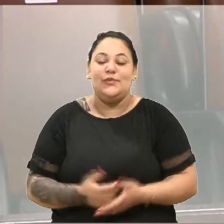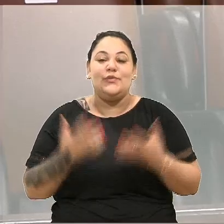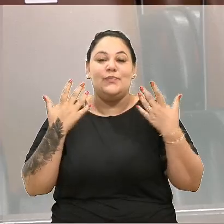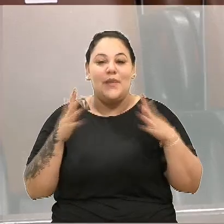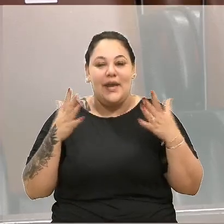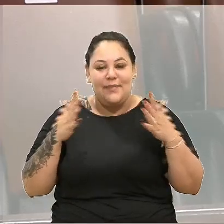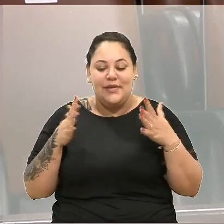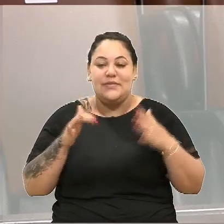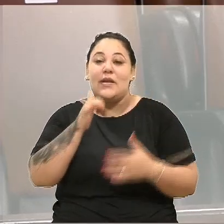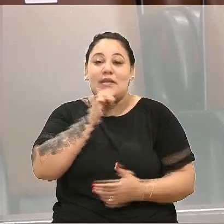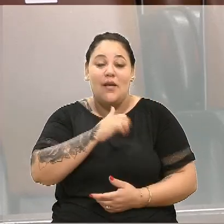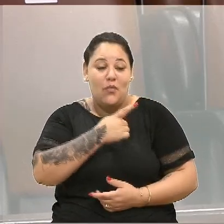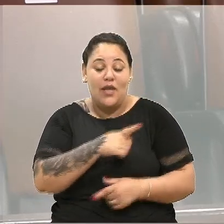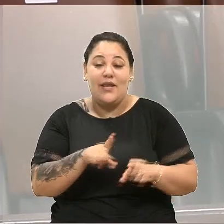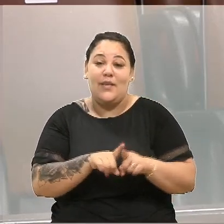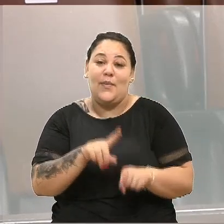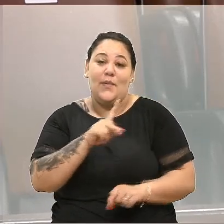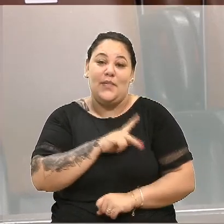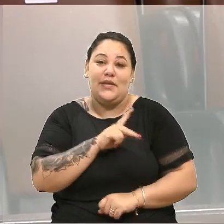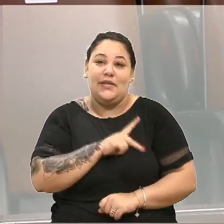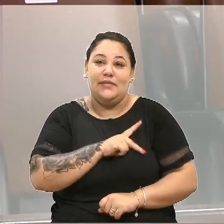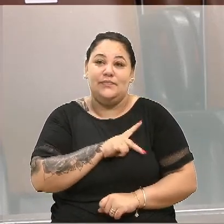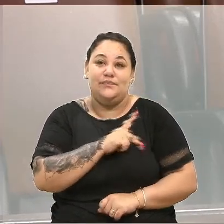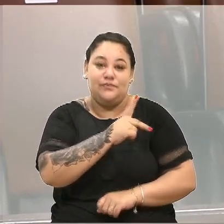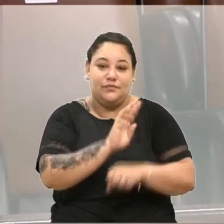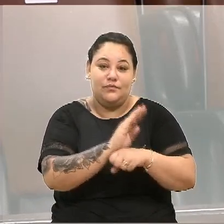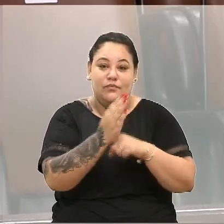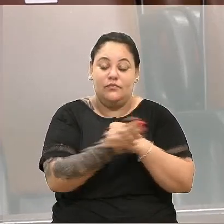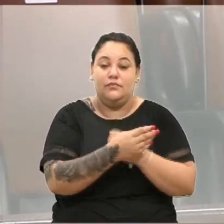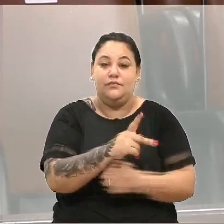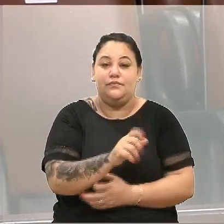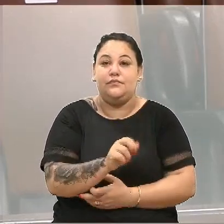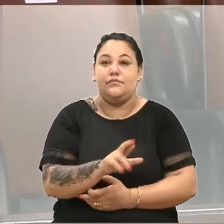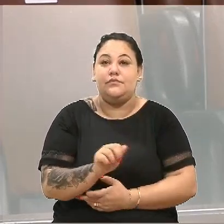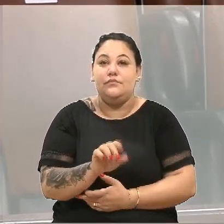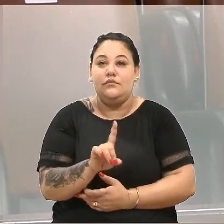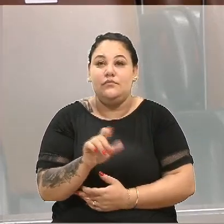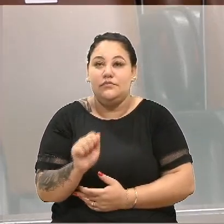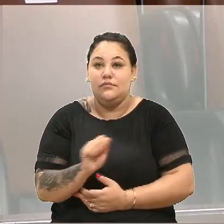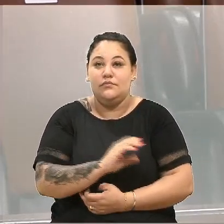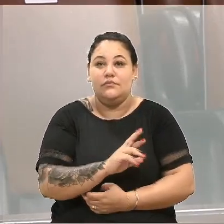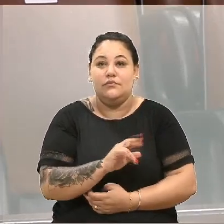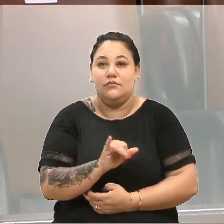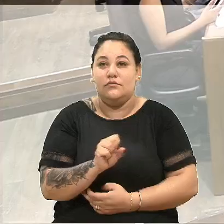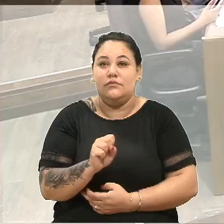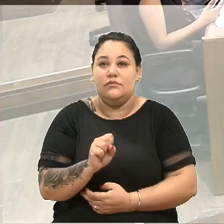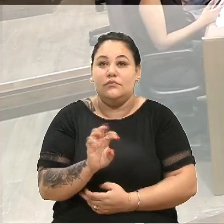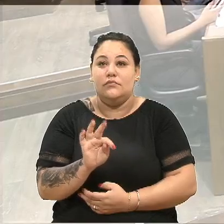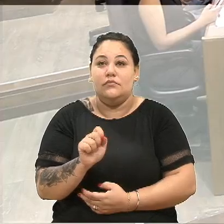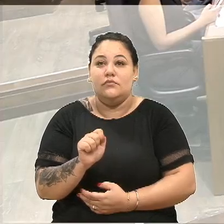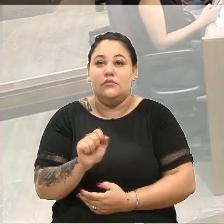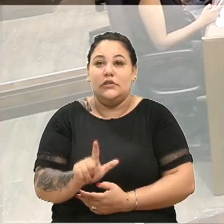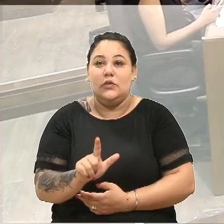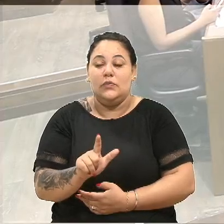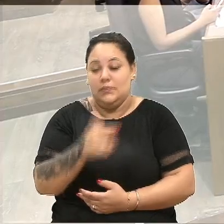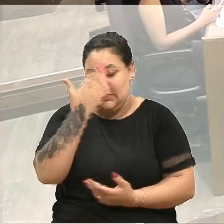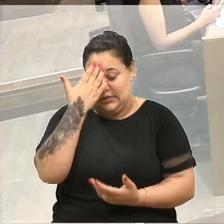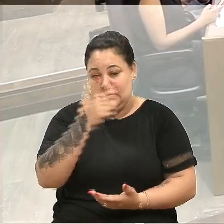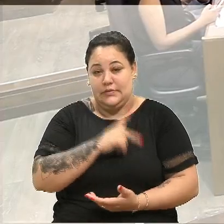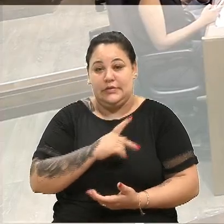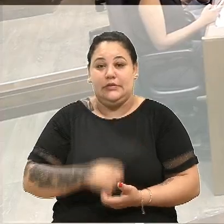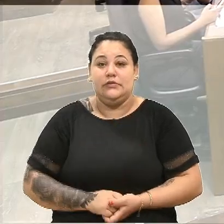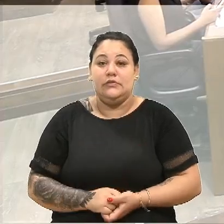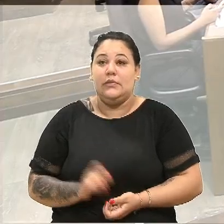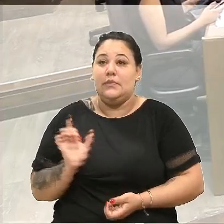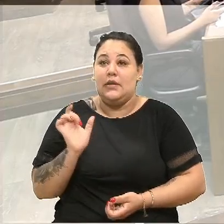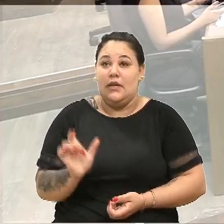congratulação e o presidente aí do bairro Parada Cristal. Obrigado, senhor. Obrigado, presidente. Com a palavra, a vereadora